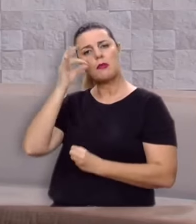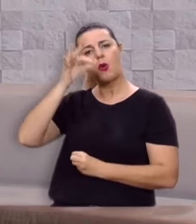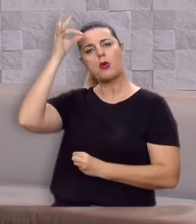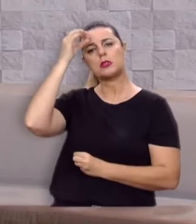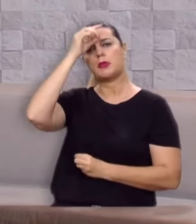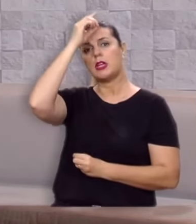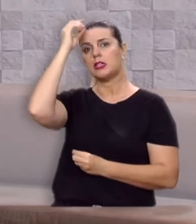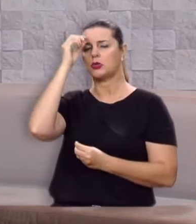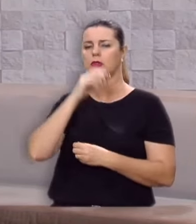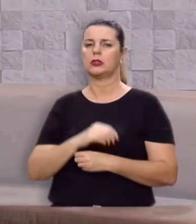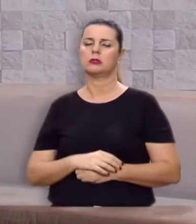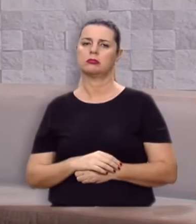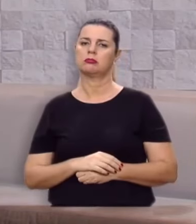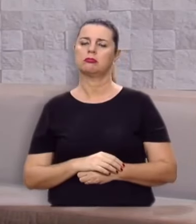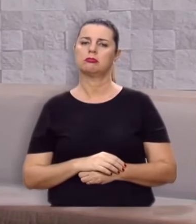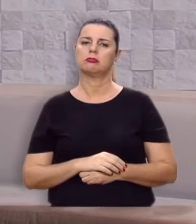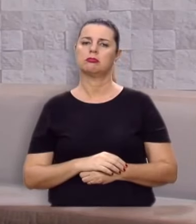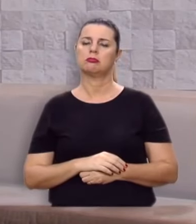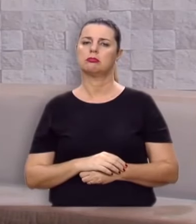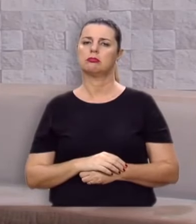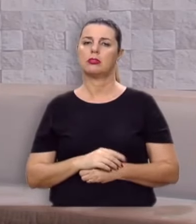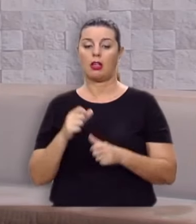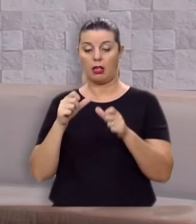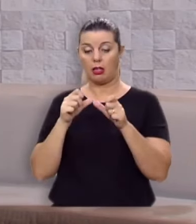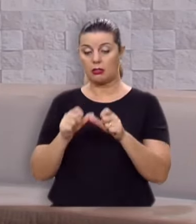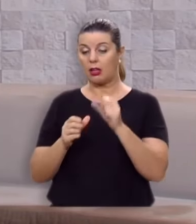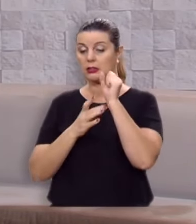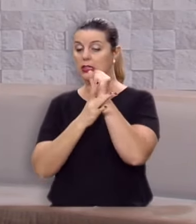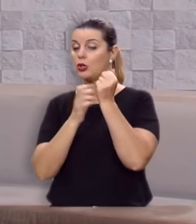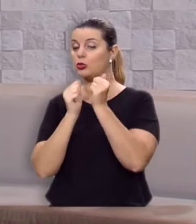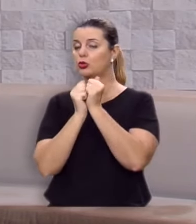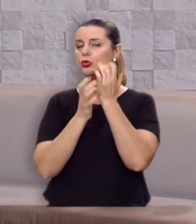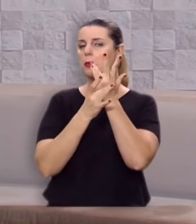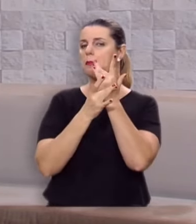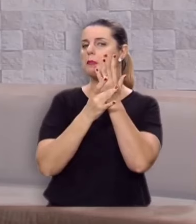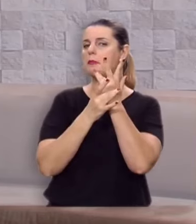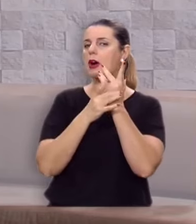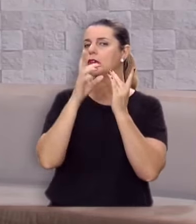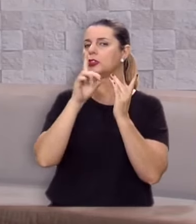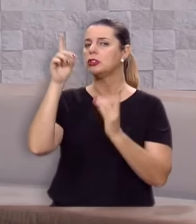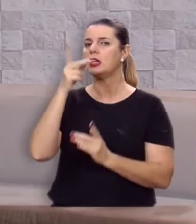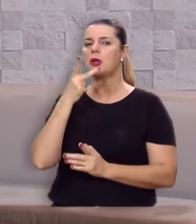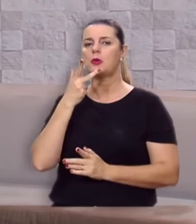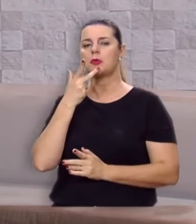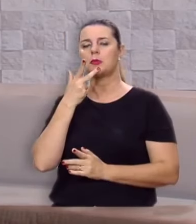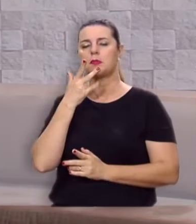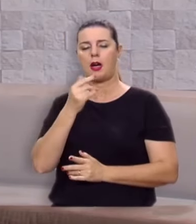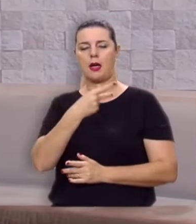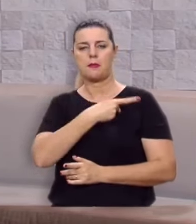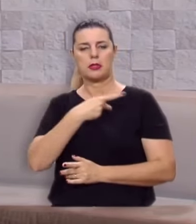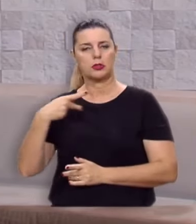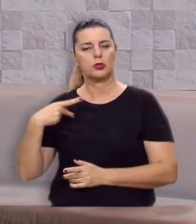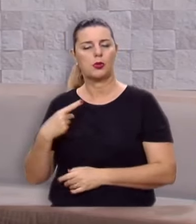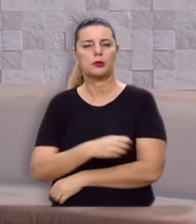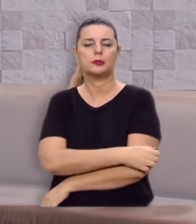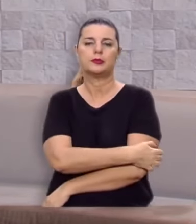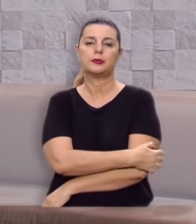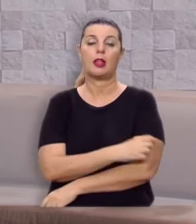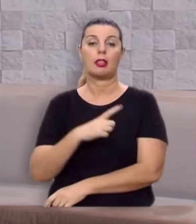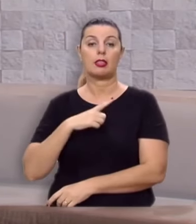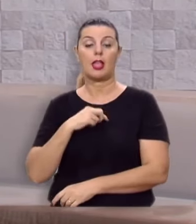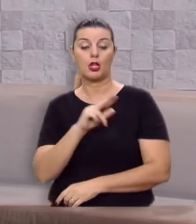Santo como penhor, que está seguro nas mãos do Divino Pastor, que